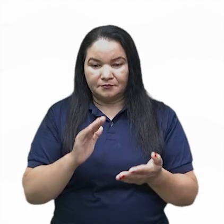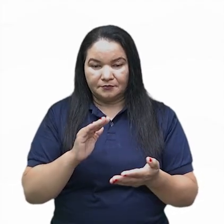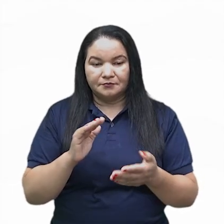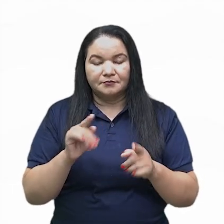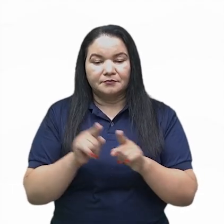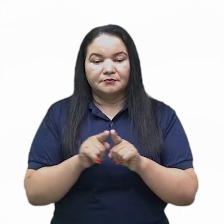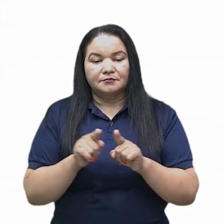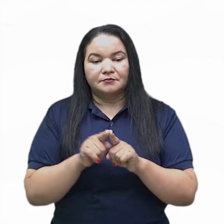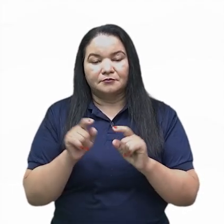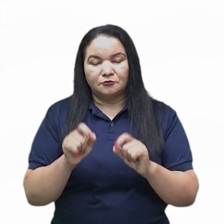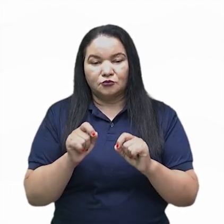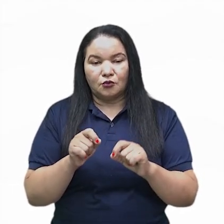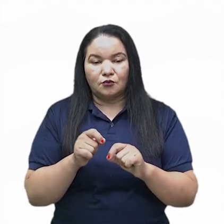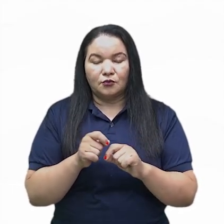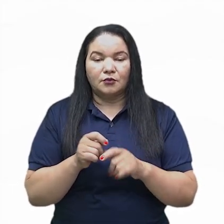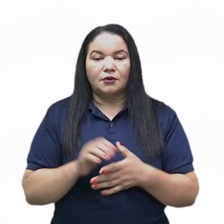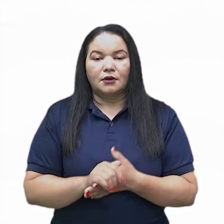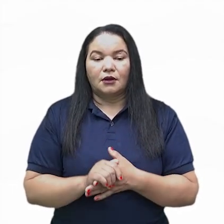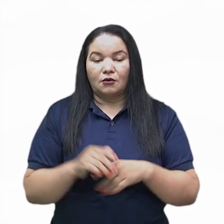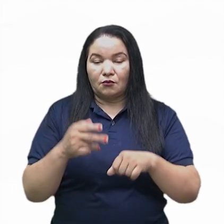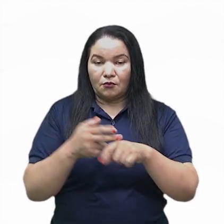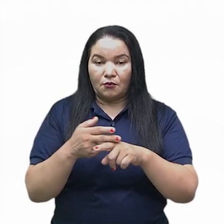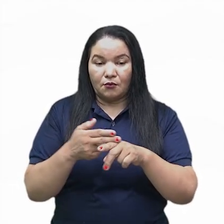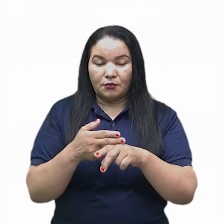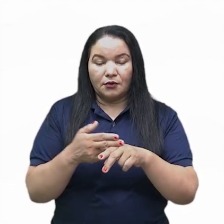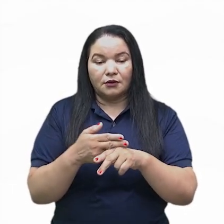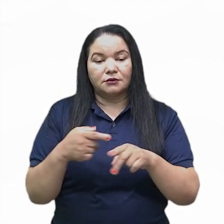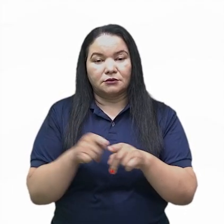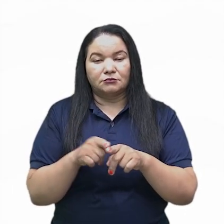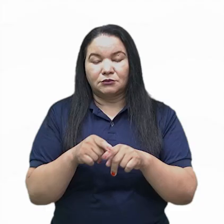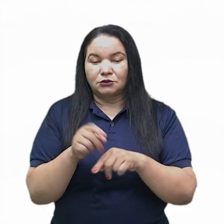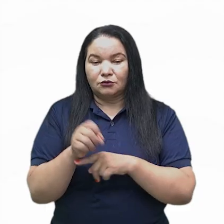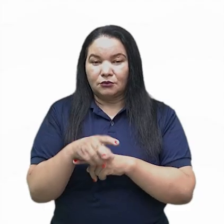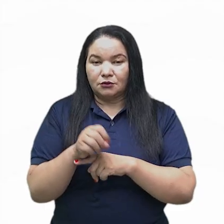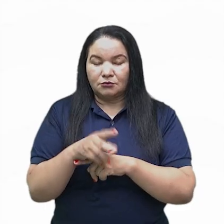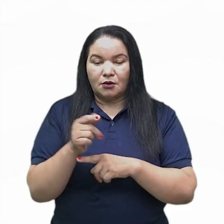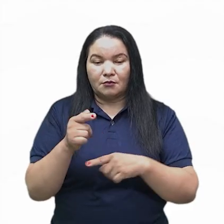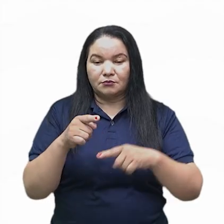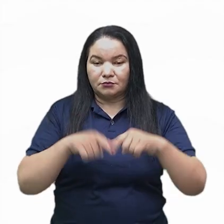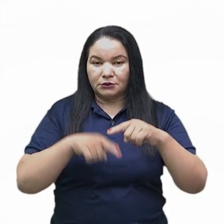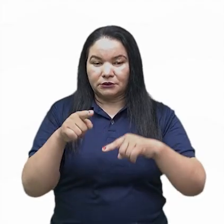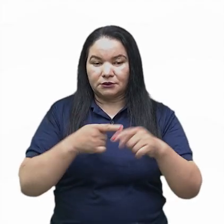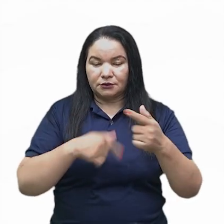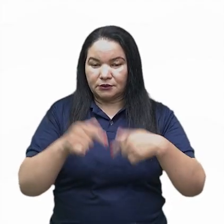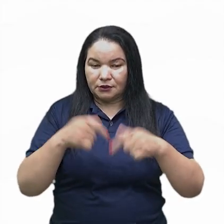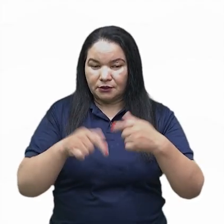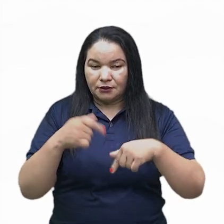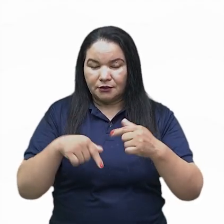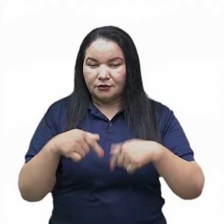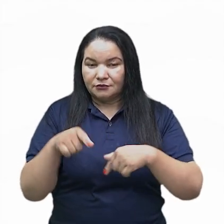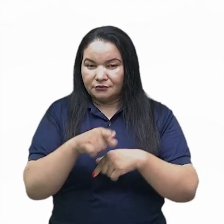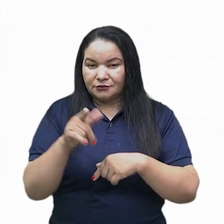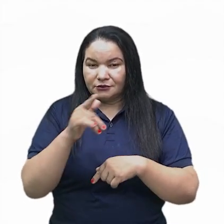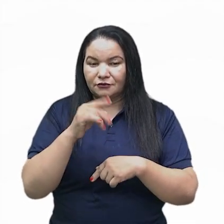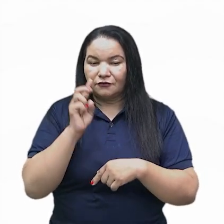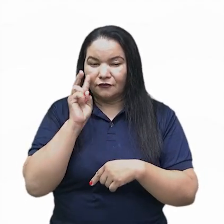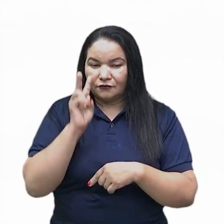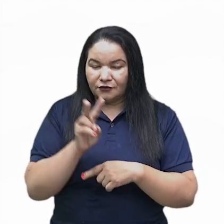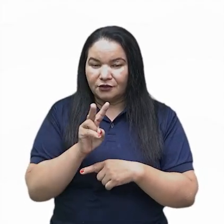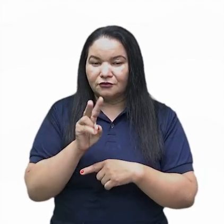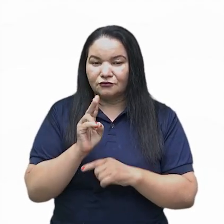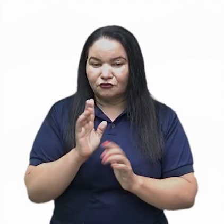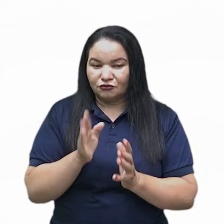para perfuro cortantes contaminados com produtos químicos. Essa daí todo mundo já deve ter